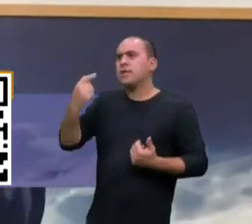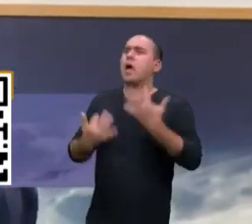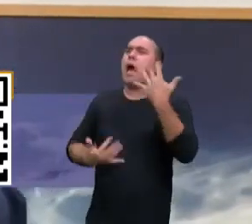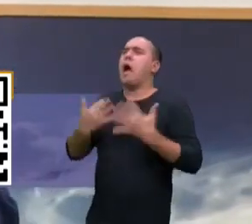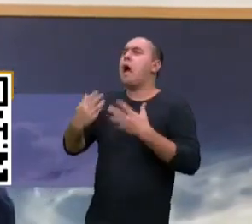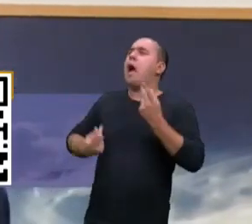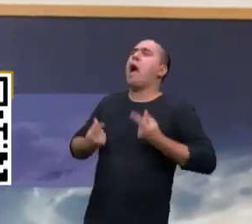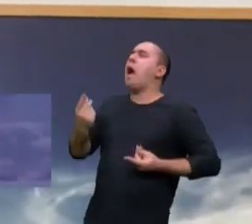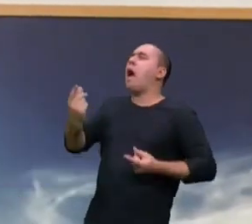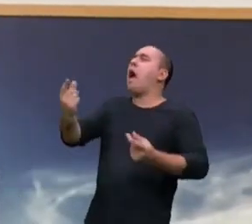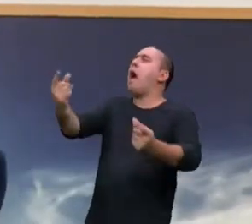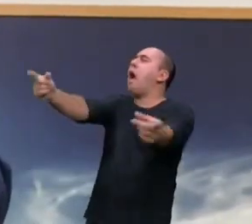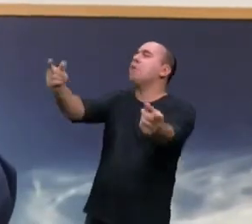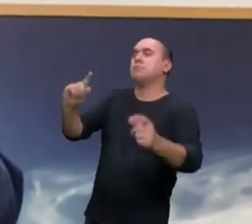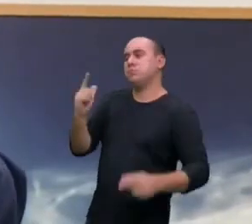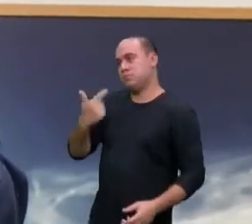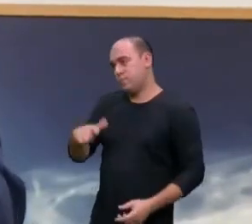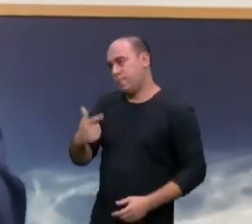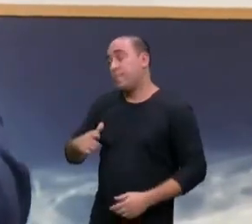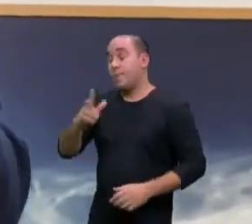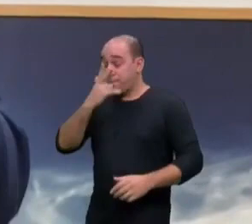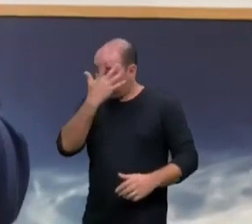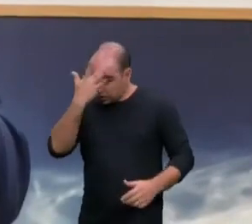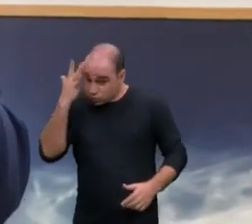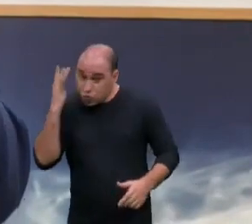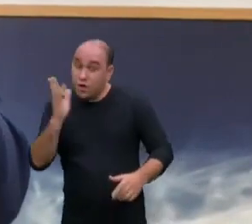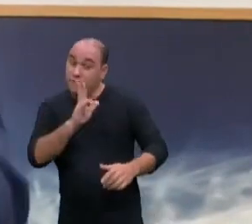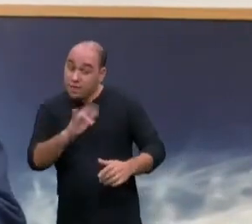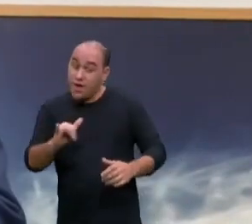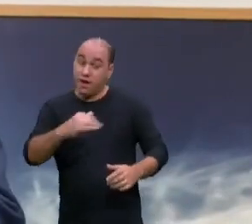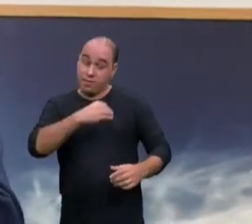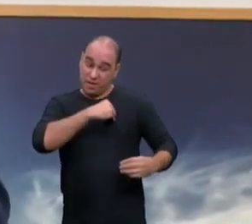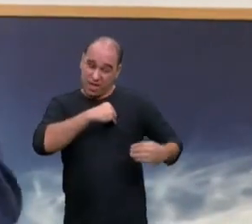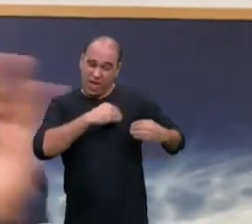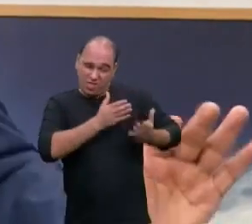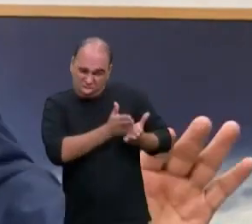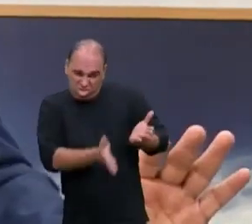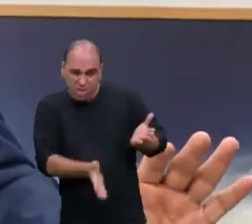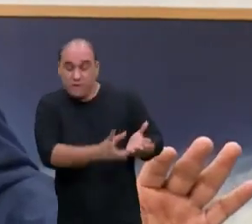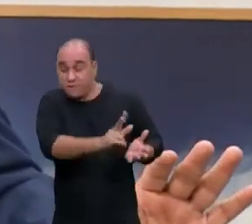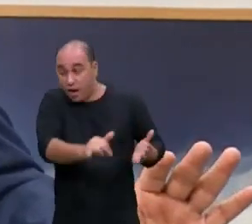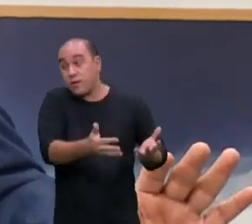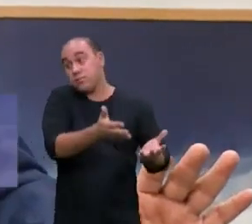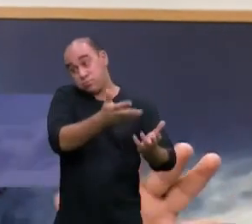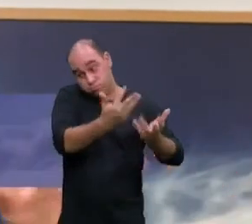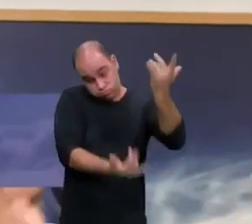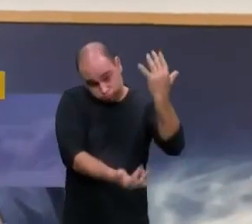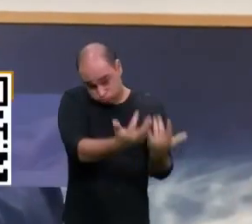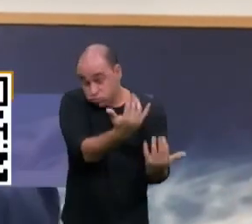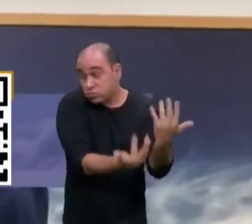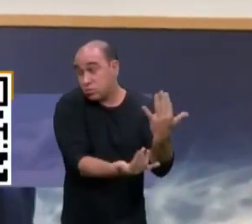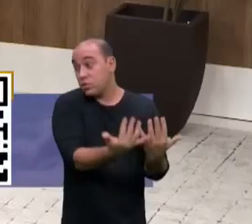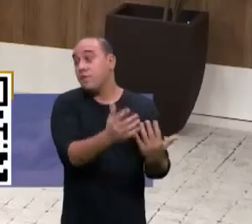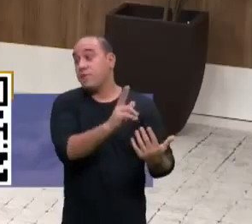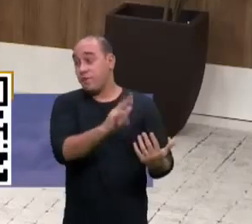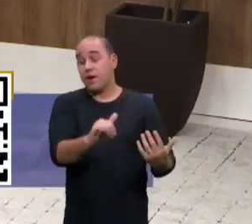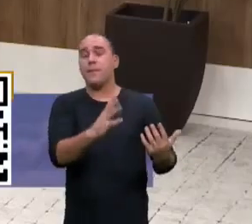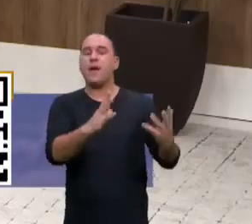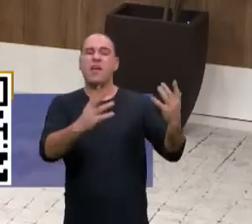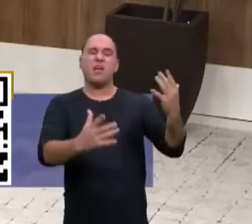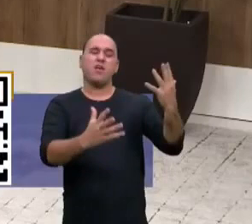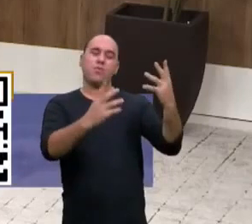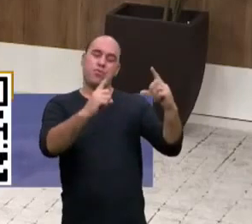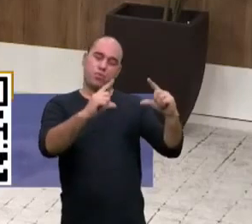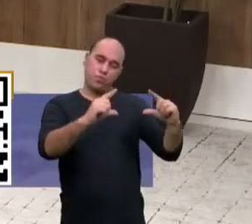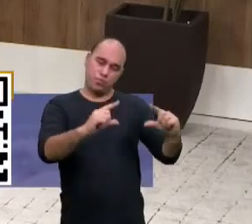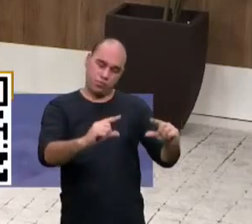pensam ou seja os ímpios serão Queimados mas quando terminar de queimar o fogo apaga então aquele negócio de ficar